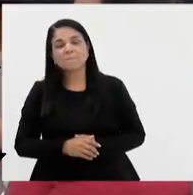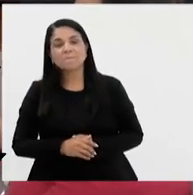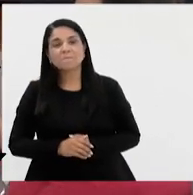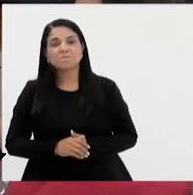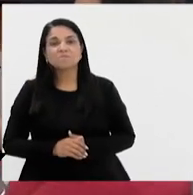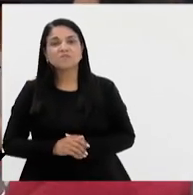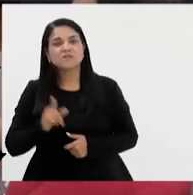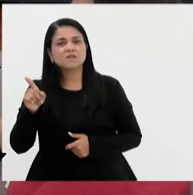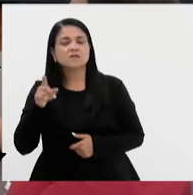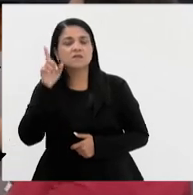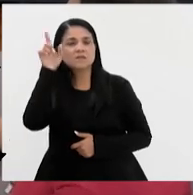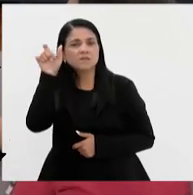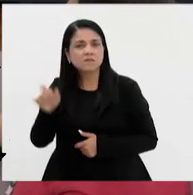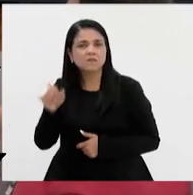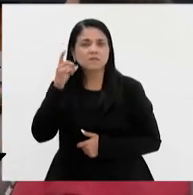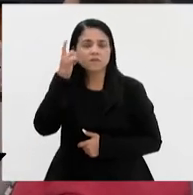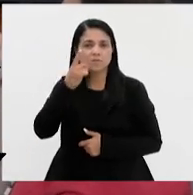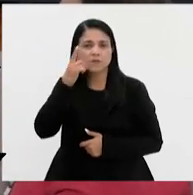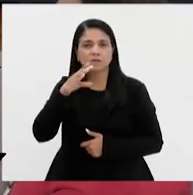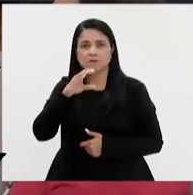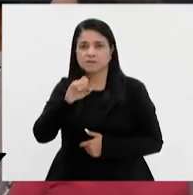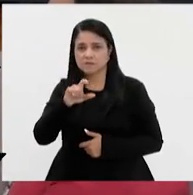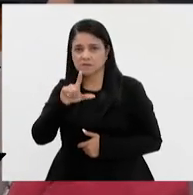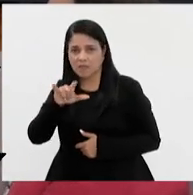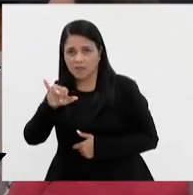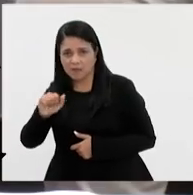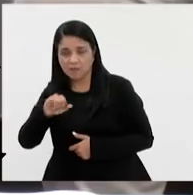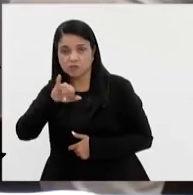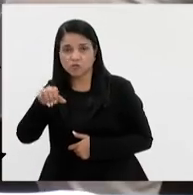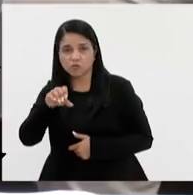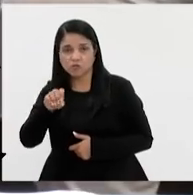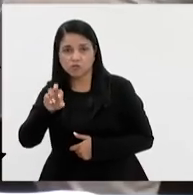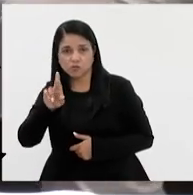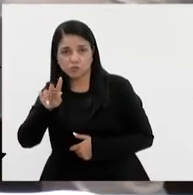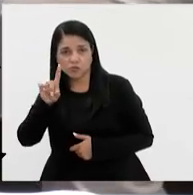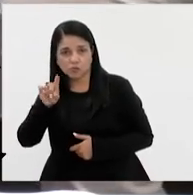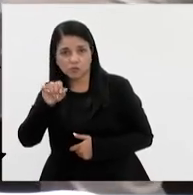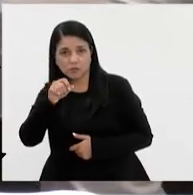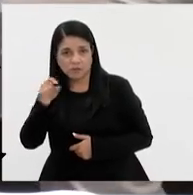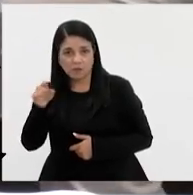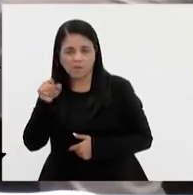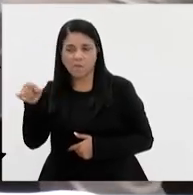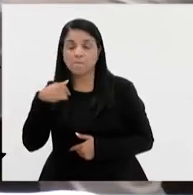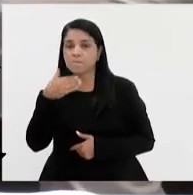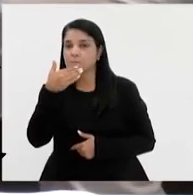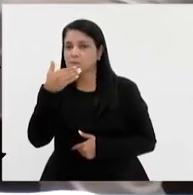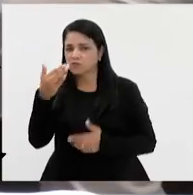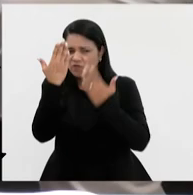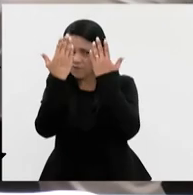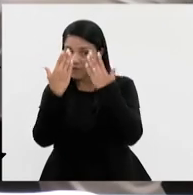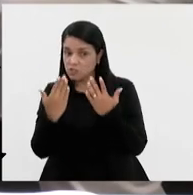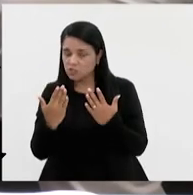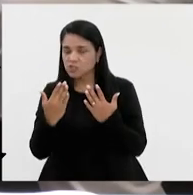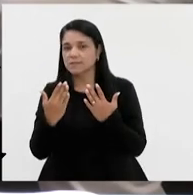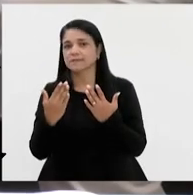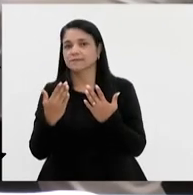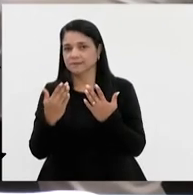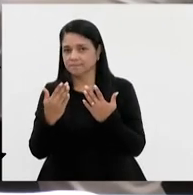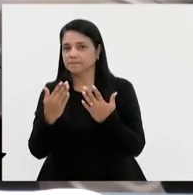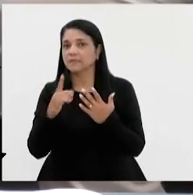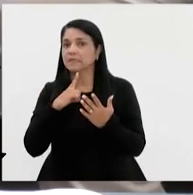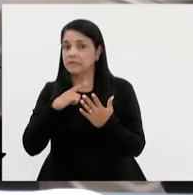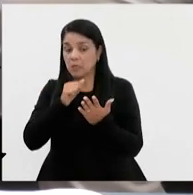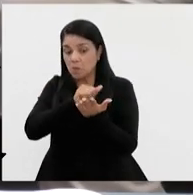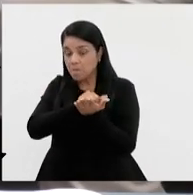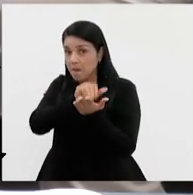deputada Célia Jordão, eu já tinha aqui cochichado, devia pedir vista, também porque